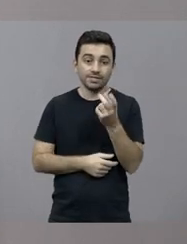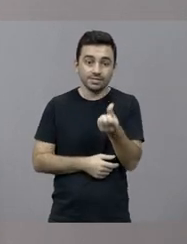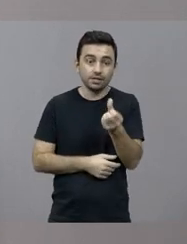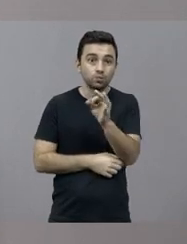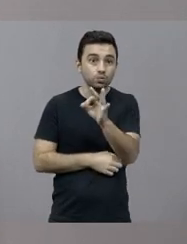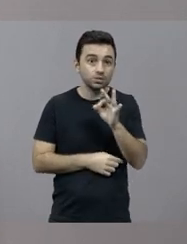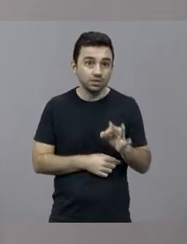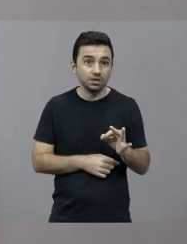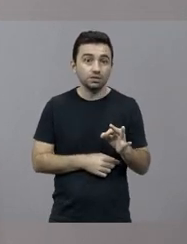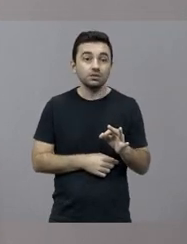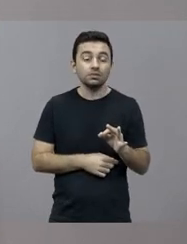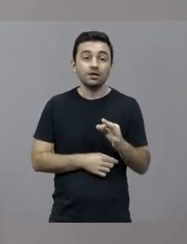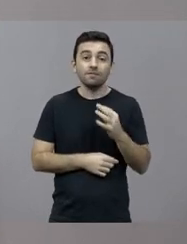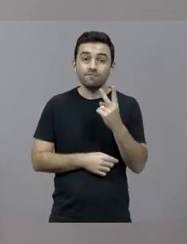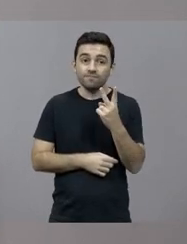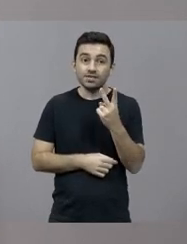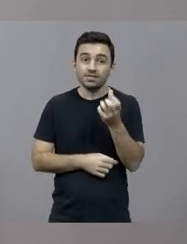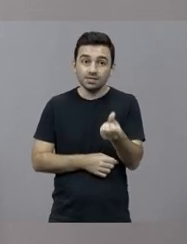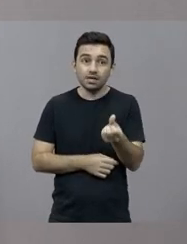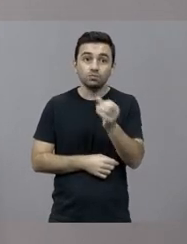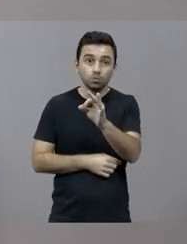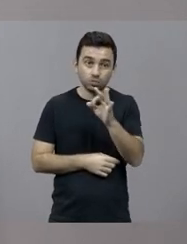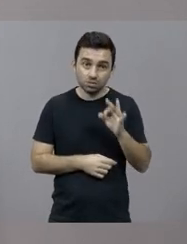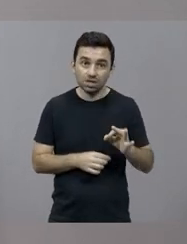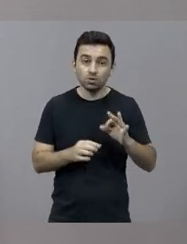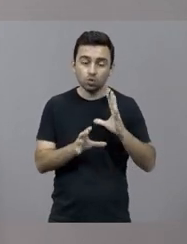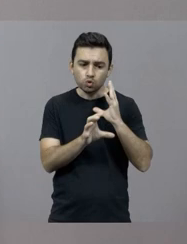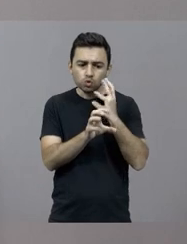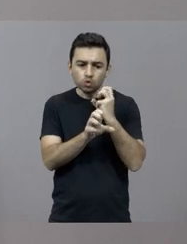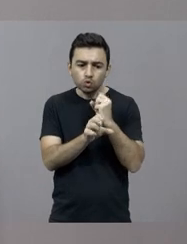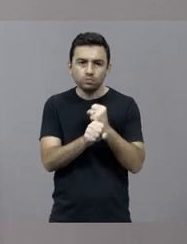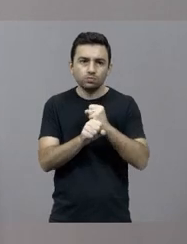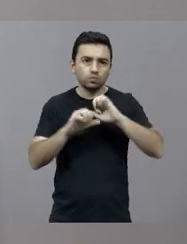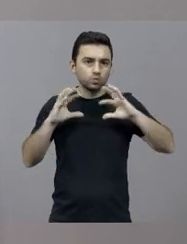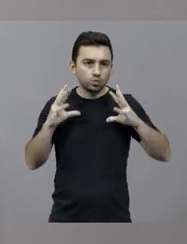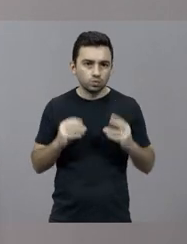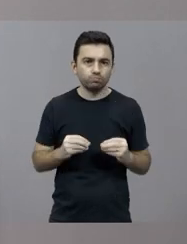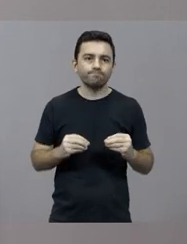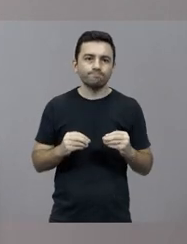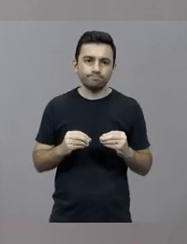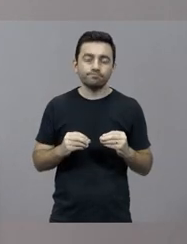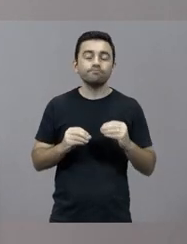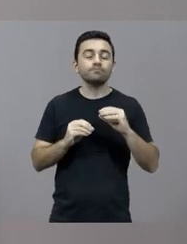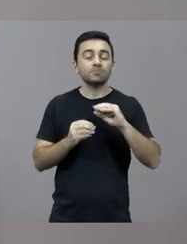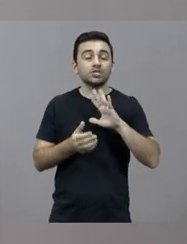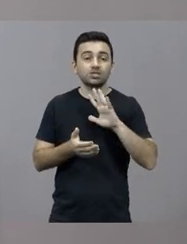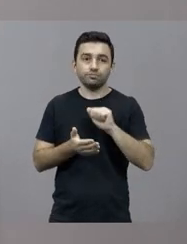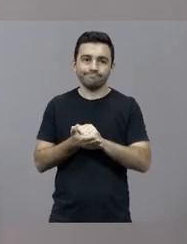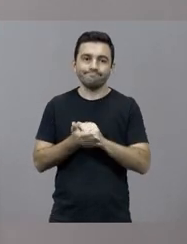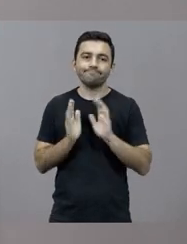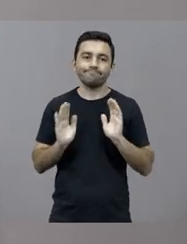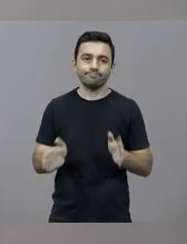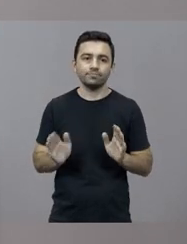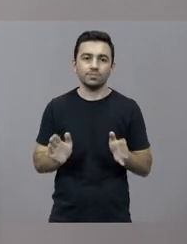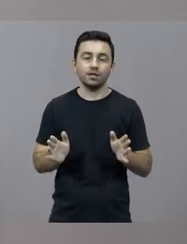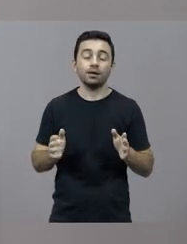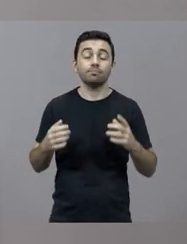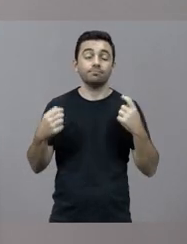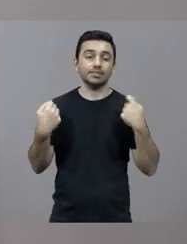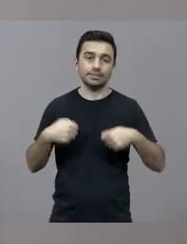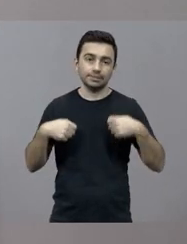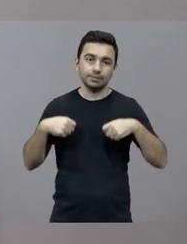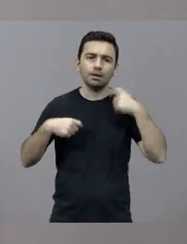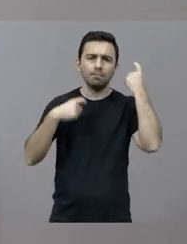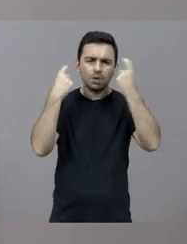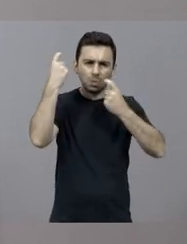26%, representa 26% de um total de casos registrados. Enfim, nós temos que ter essa